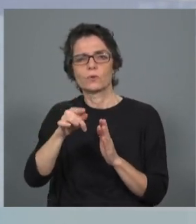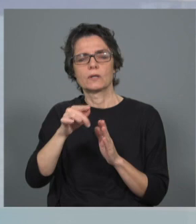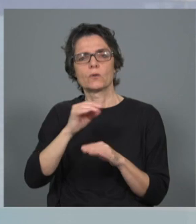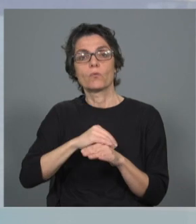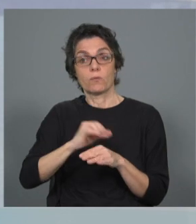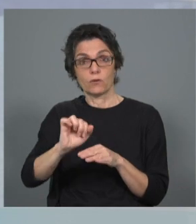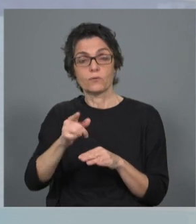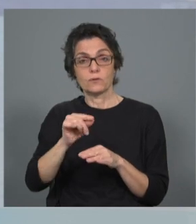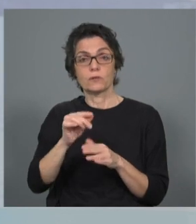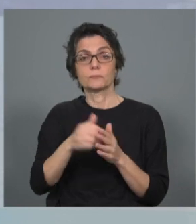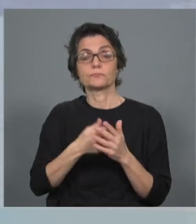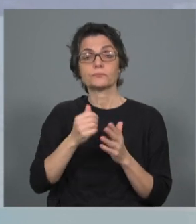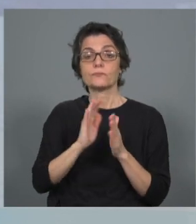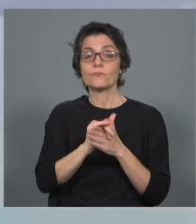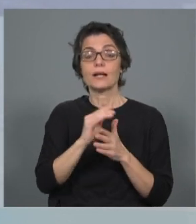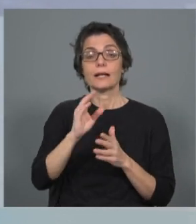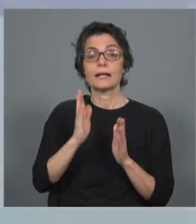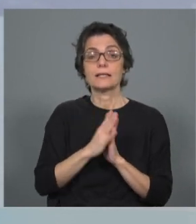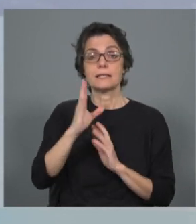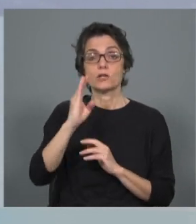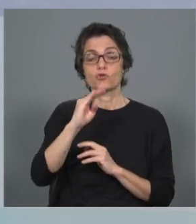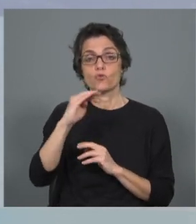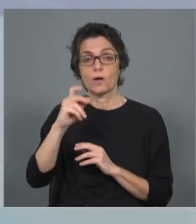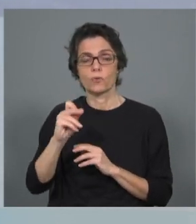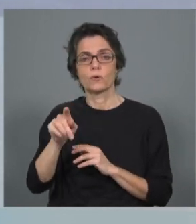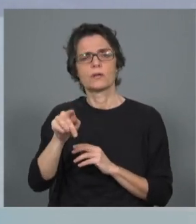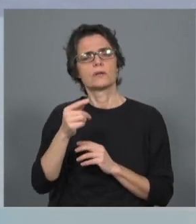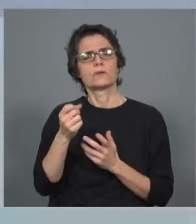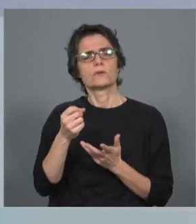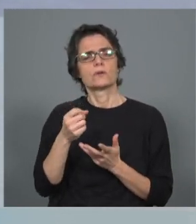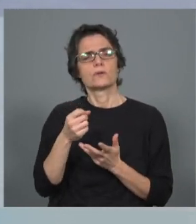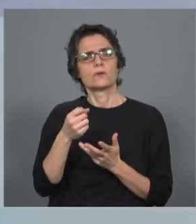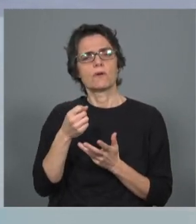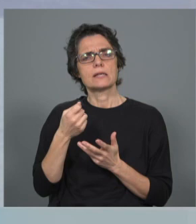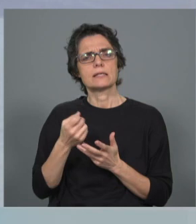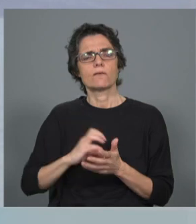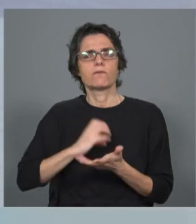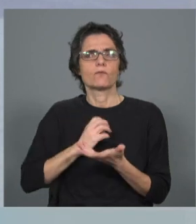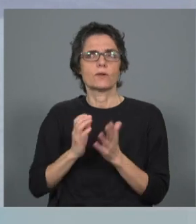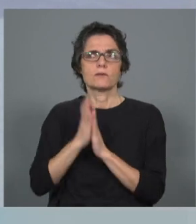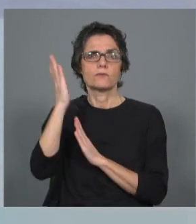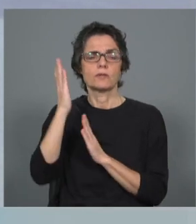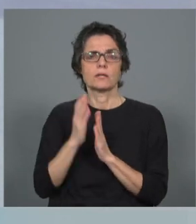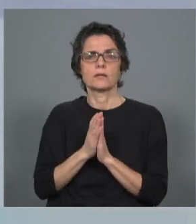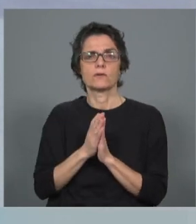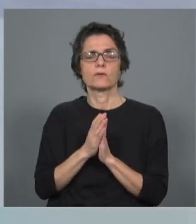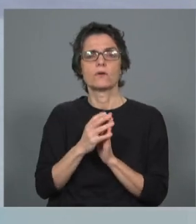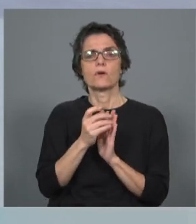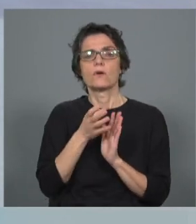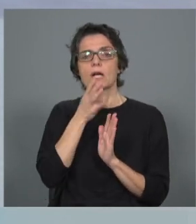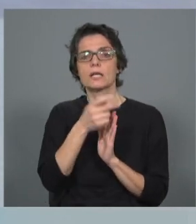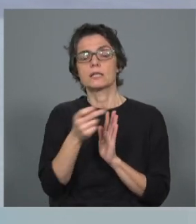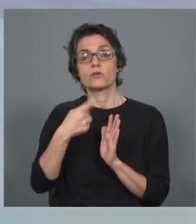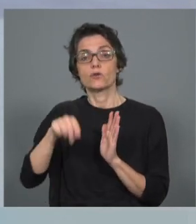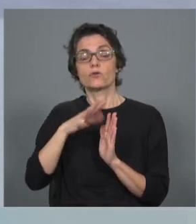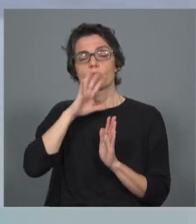São João, onde se afirma essa filiação divina. Vede que admirável amor o Pai nos consagrou em nos chamarmos filhos